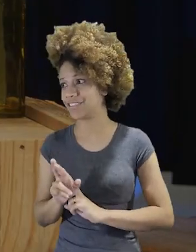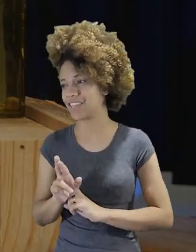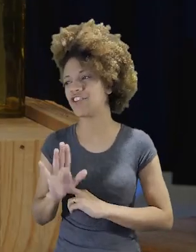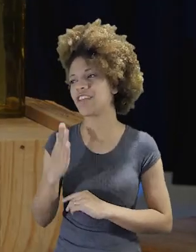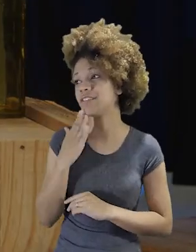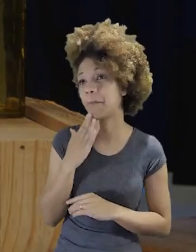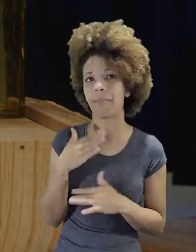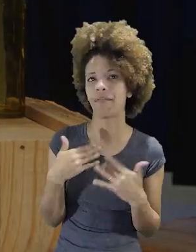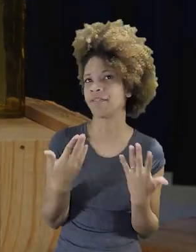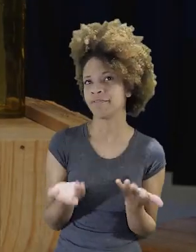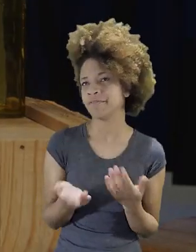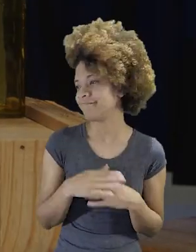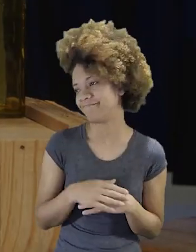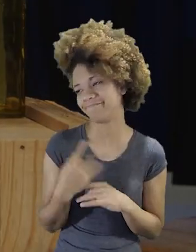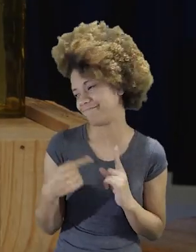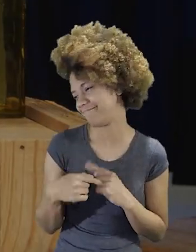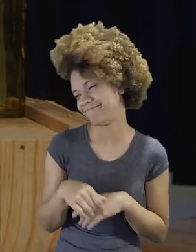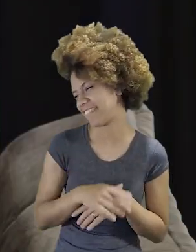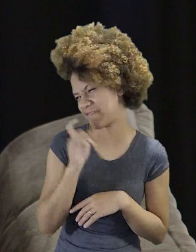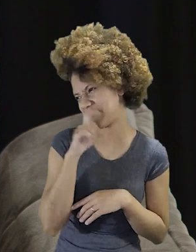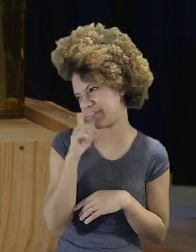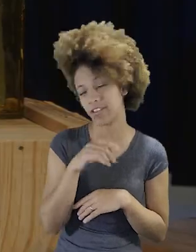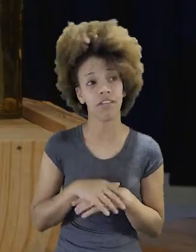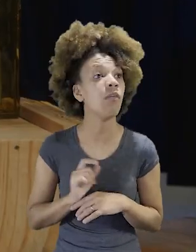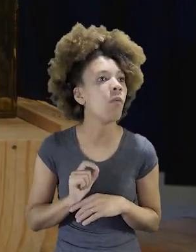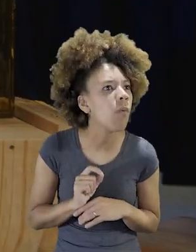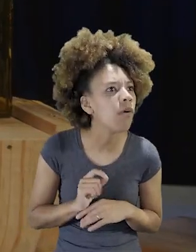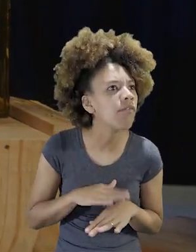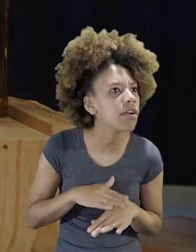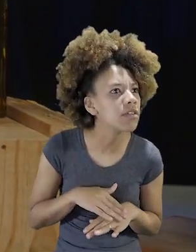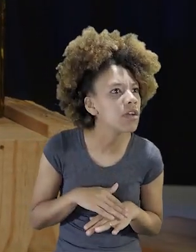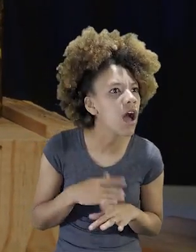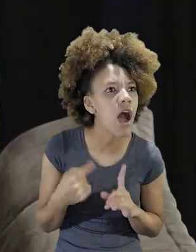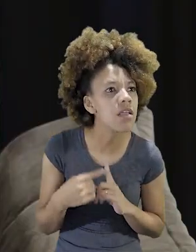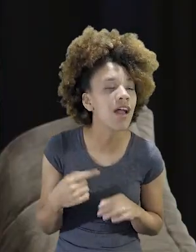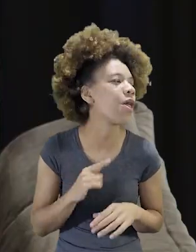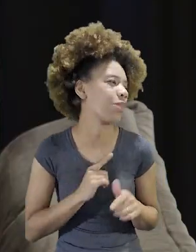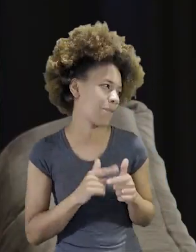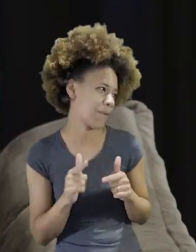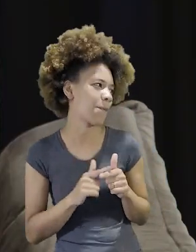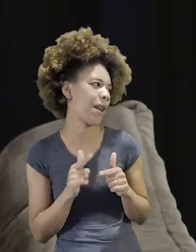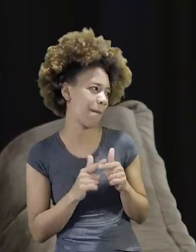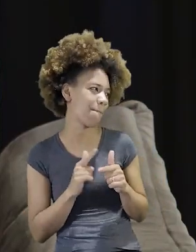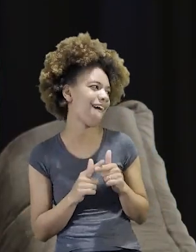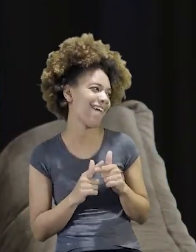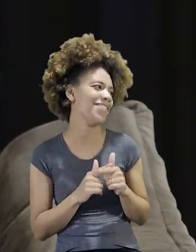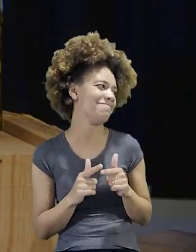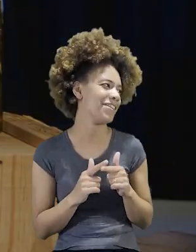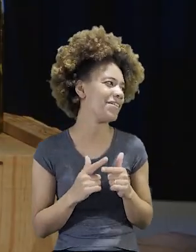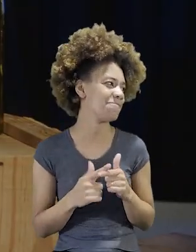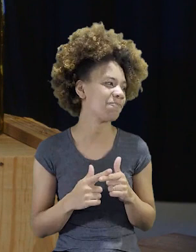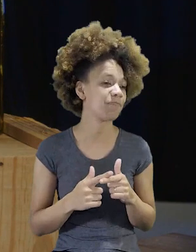expectativa Eu já sabia que ia ser um negócio que é não cancelado é falar como é que é sei lá eu gosto eu tenho um